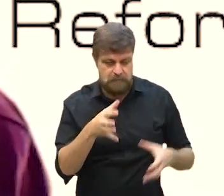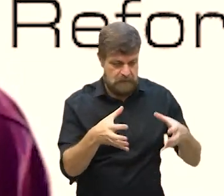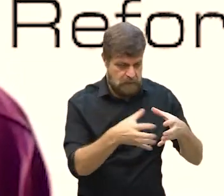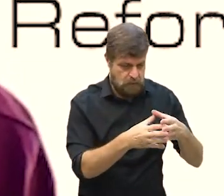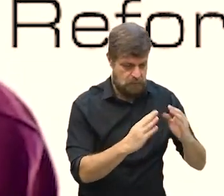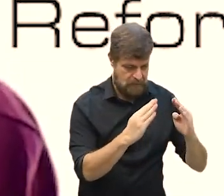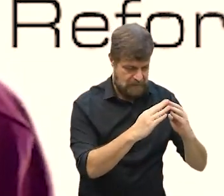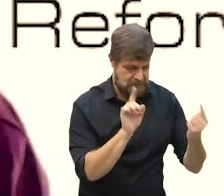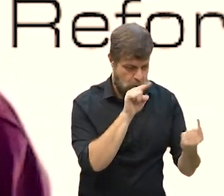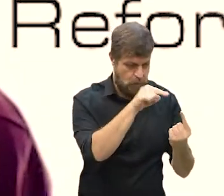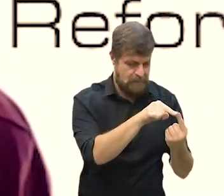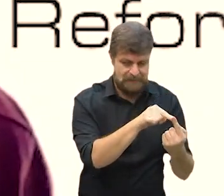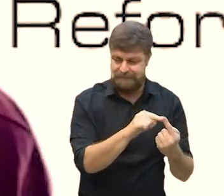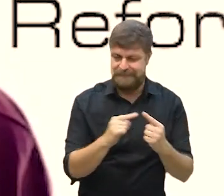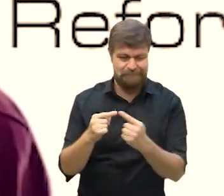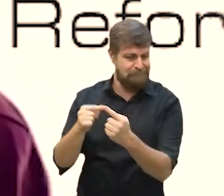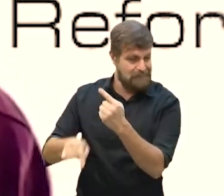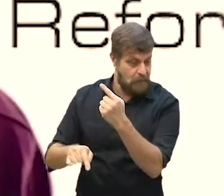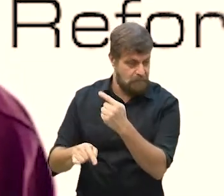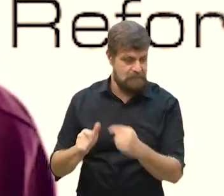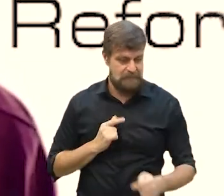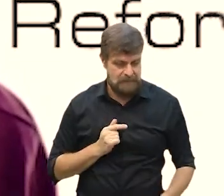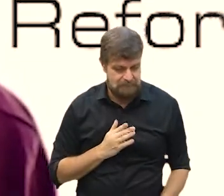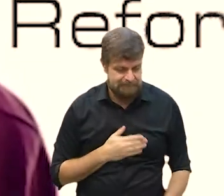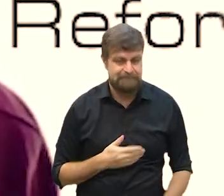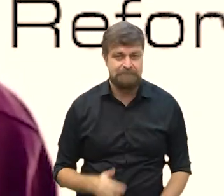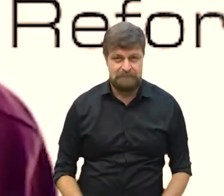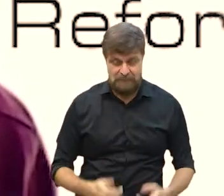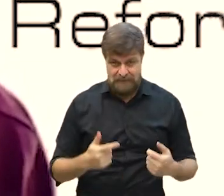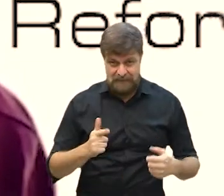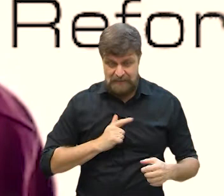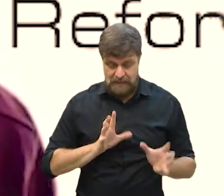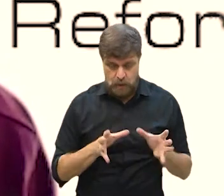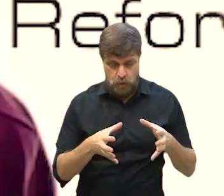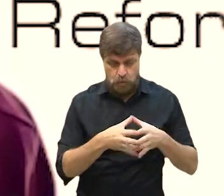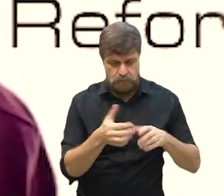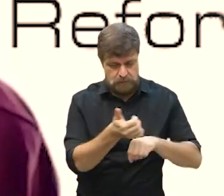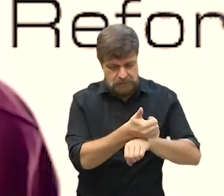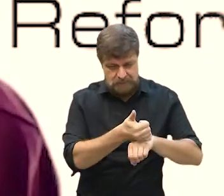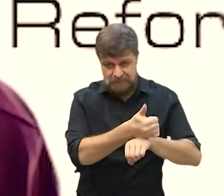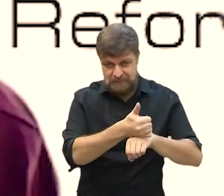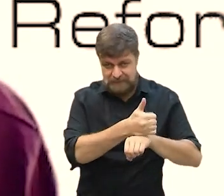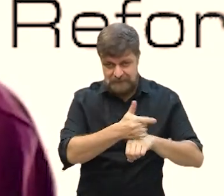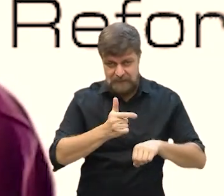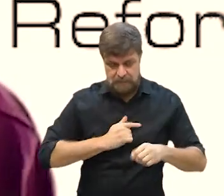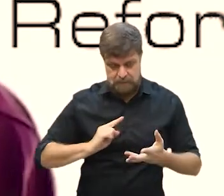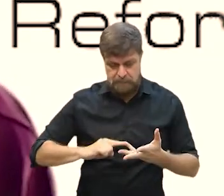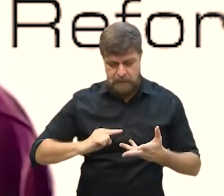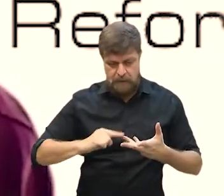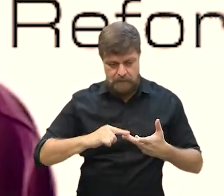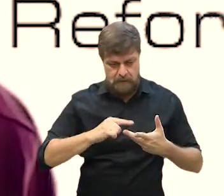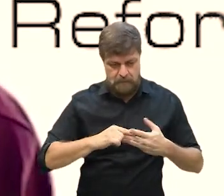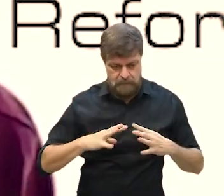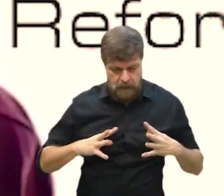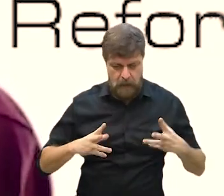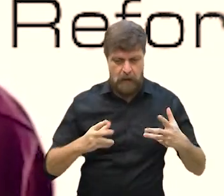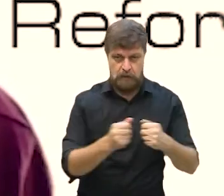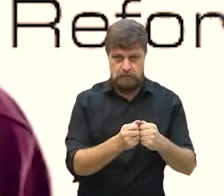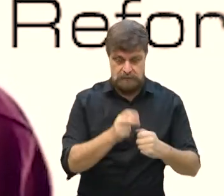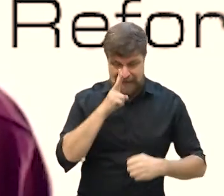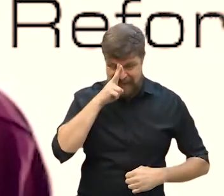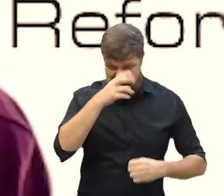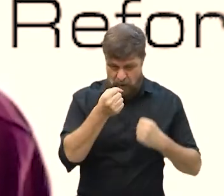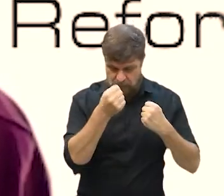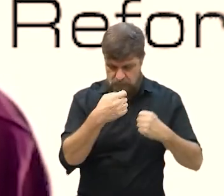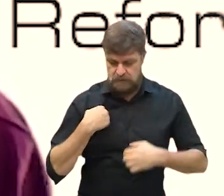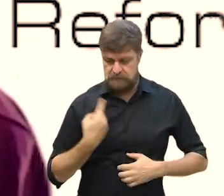que serve para uma obra já não serve para outra, entendeu? E a gente tem equipes para todas as necessidades da obra. Esse é um dos